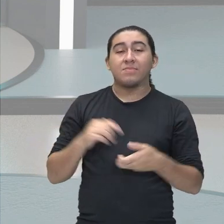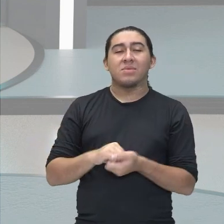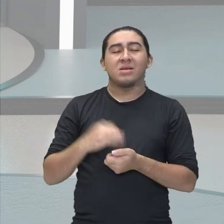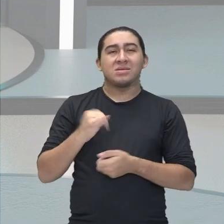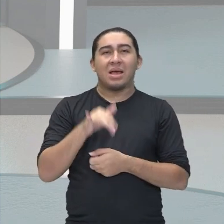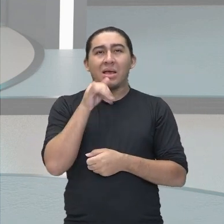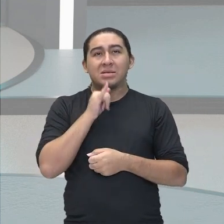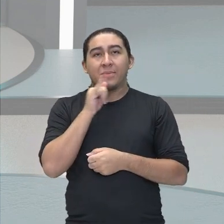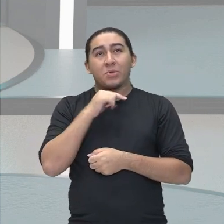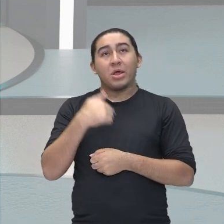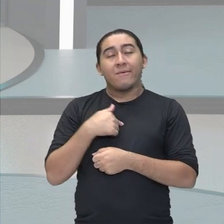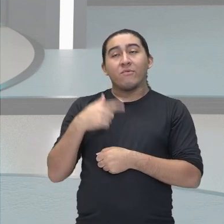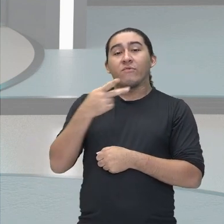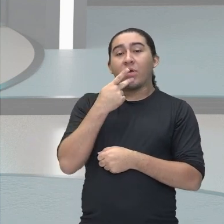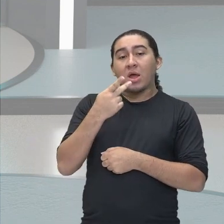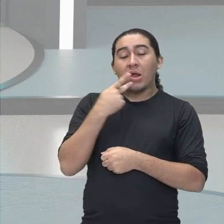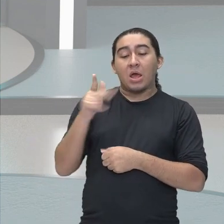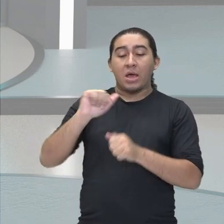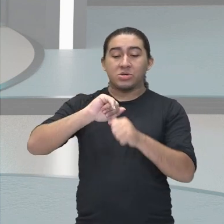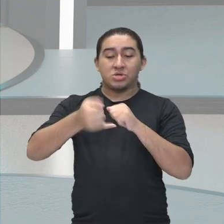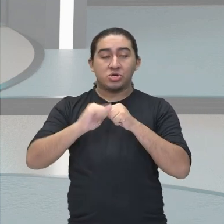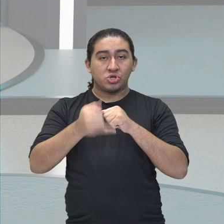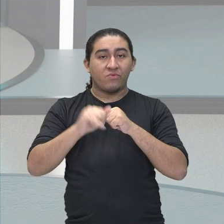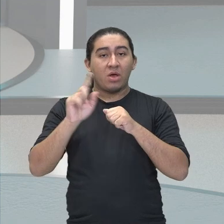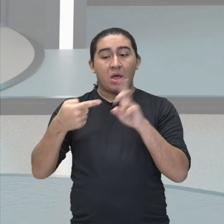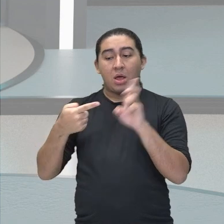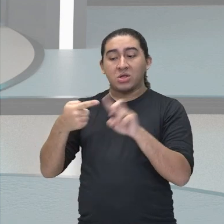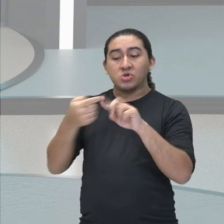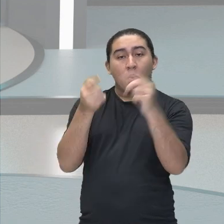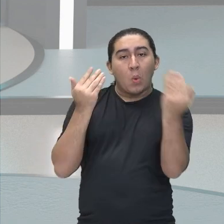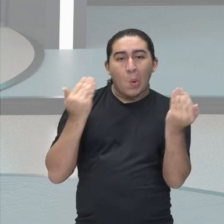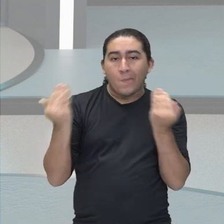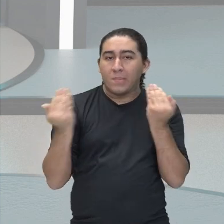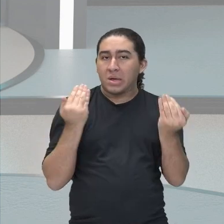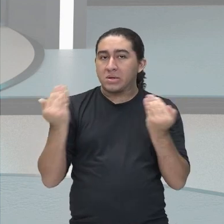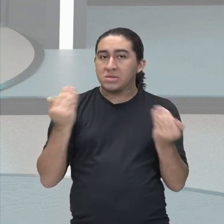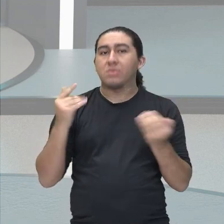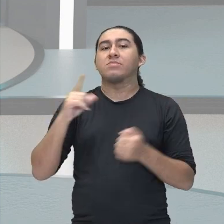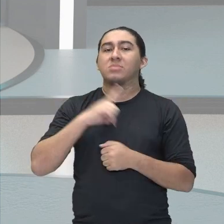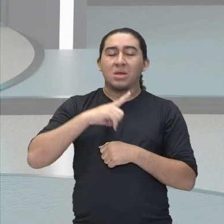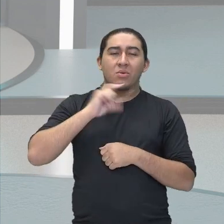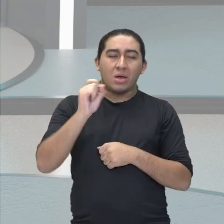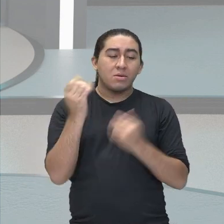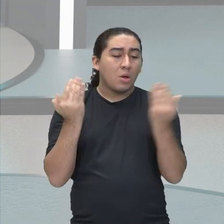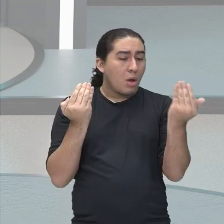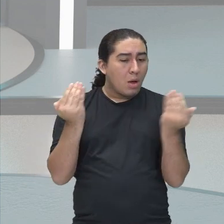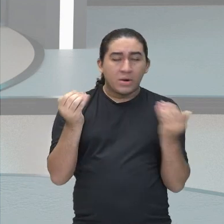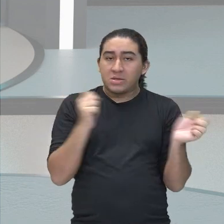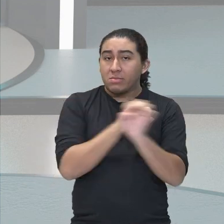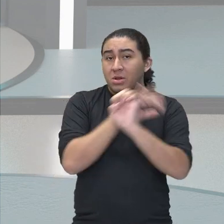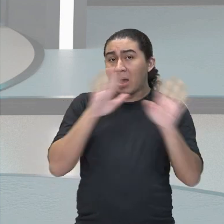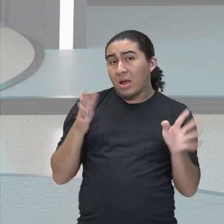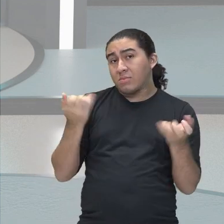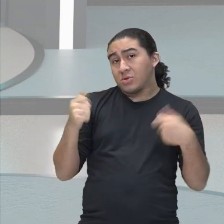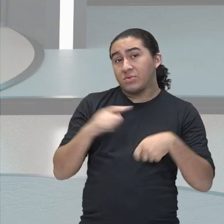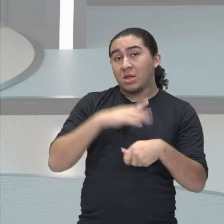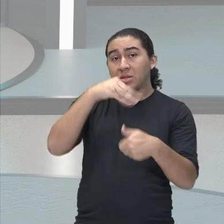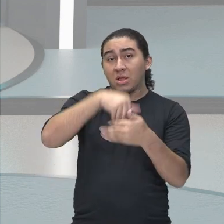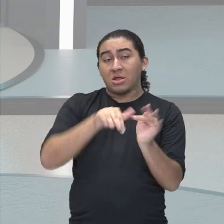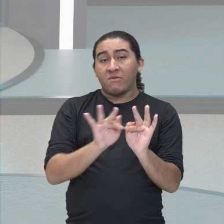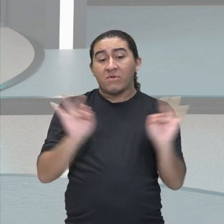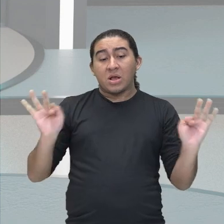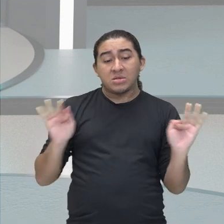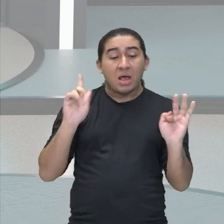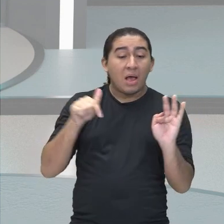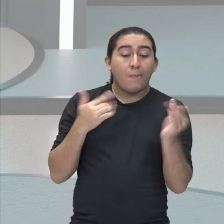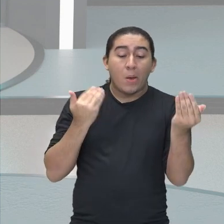falando em adjetivo comparativo, isso vai trazer uma comparação para eu fazer lá dentro daquela frase,